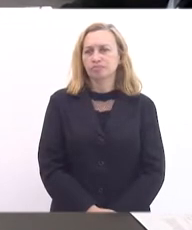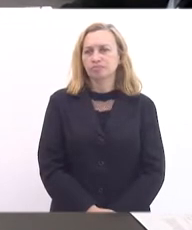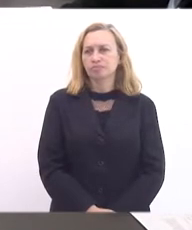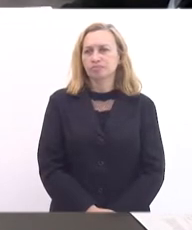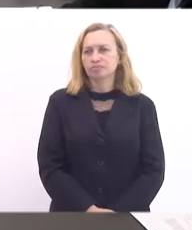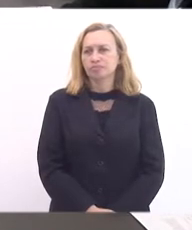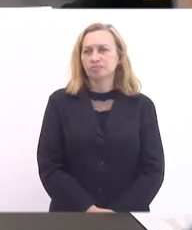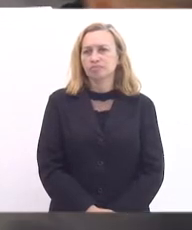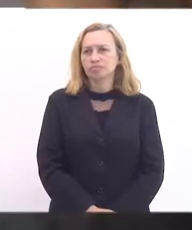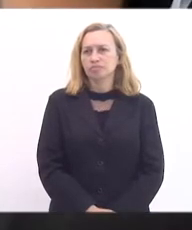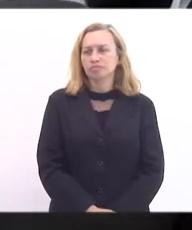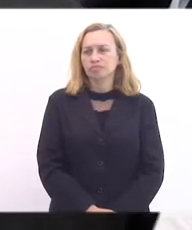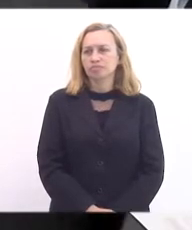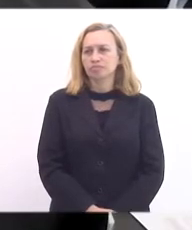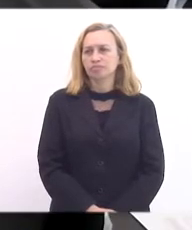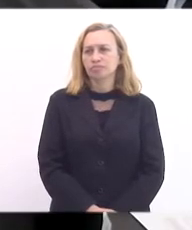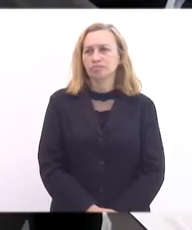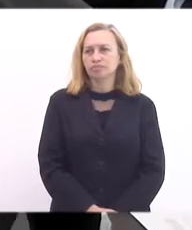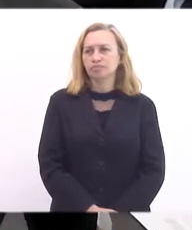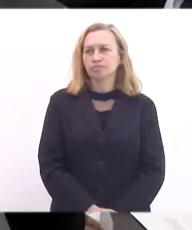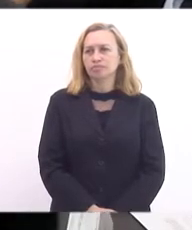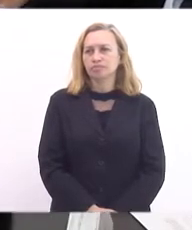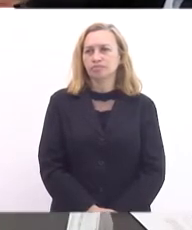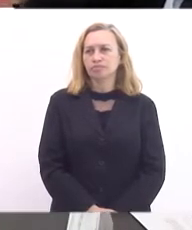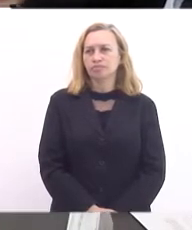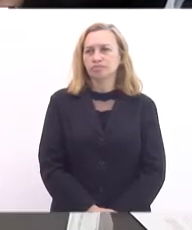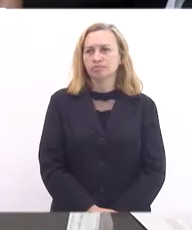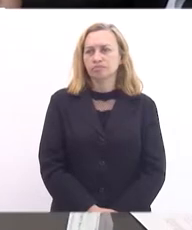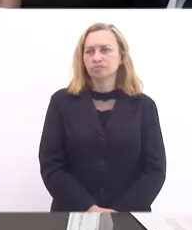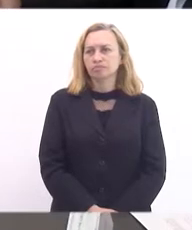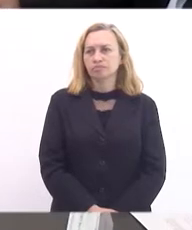Oi tudo bem G1